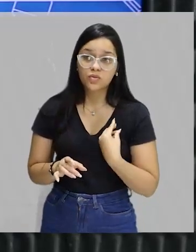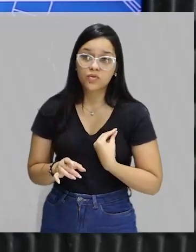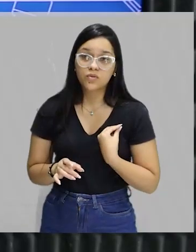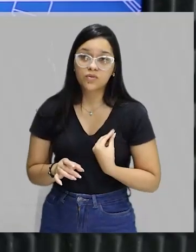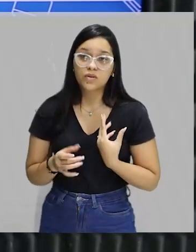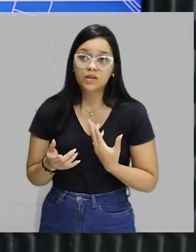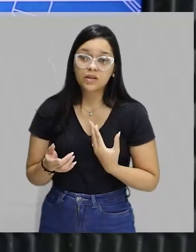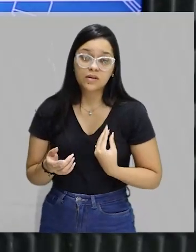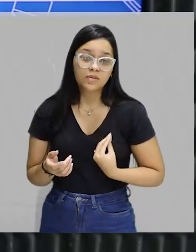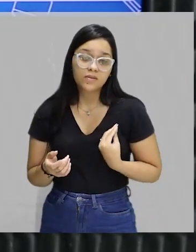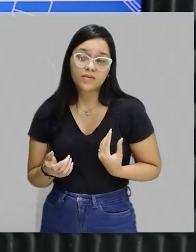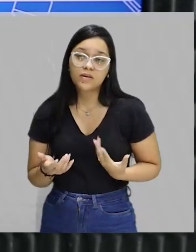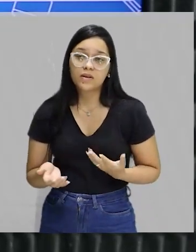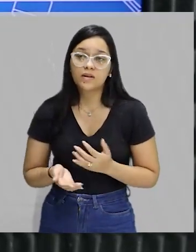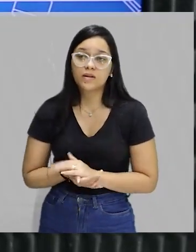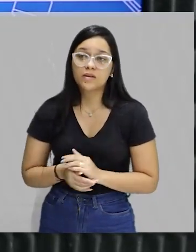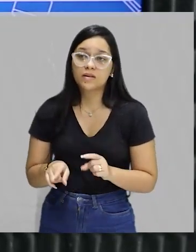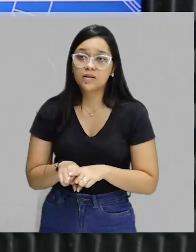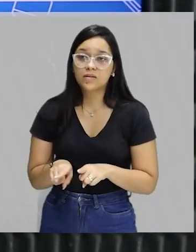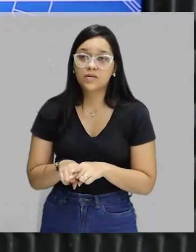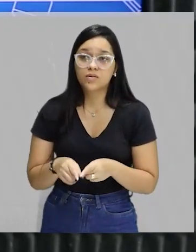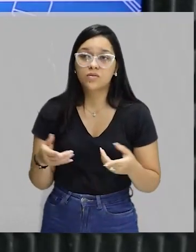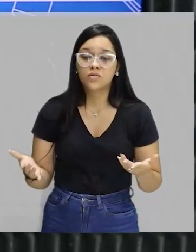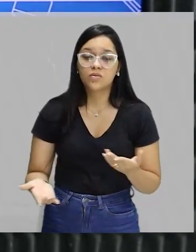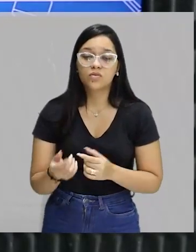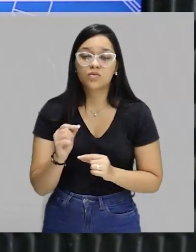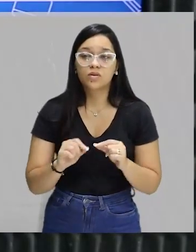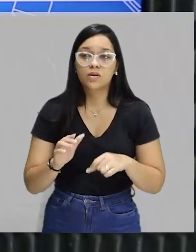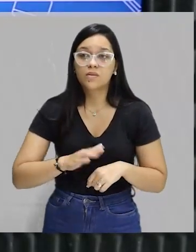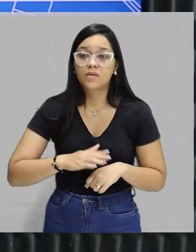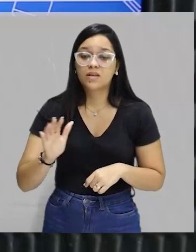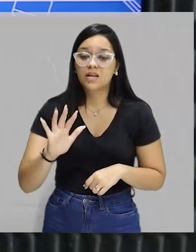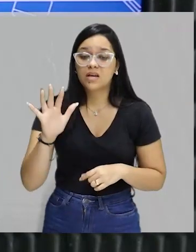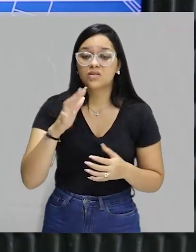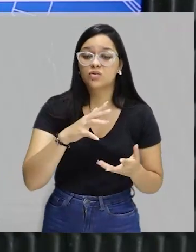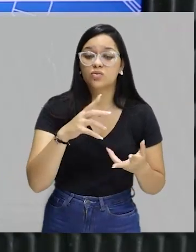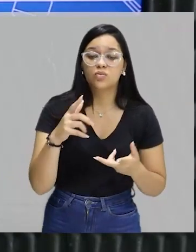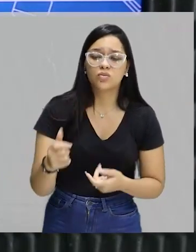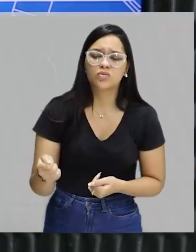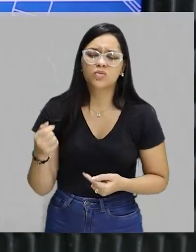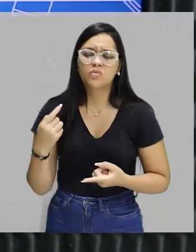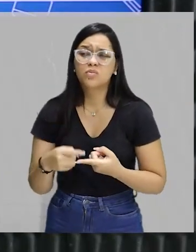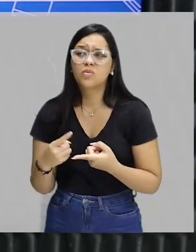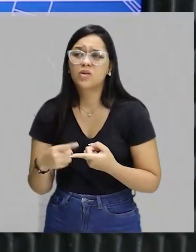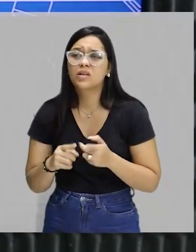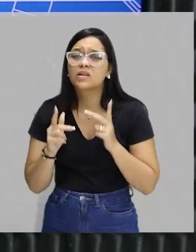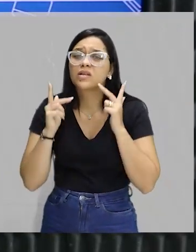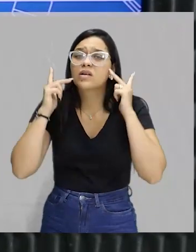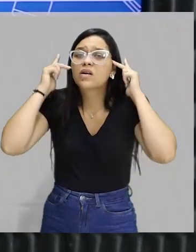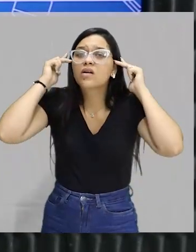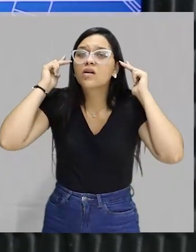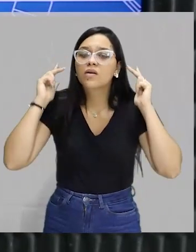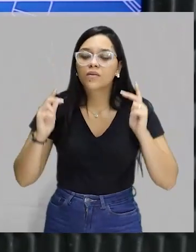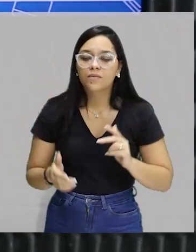que era para sobrevivência. E hoje as obras de Van Gogh estão na lista das mais caras do mundo. Por que ele cortou a